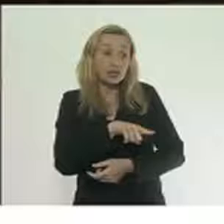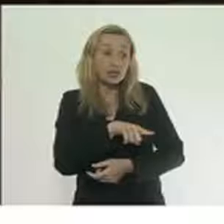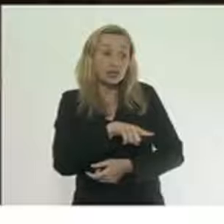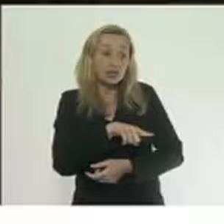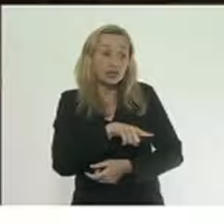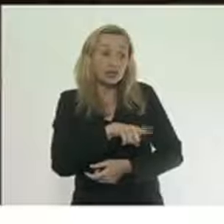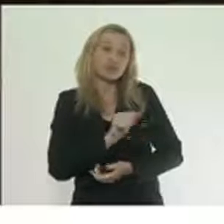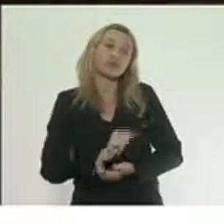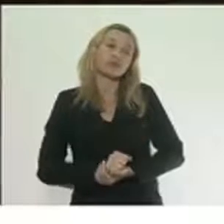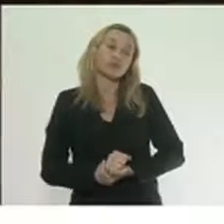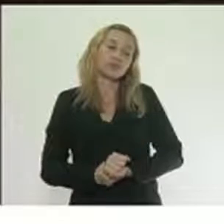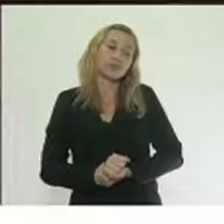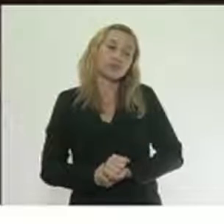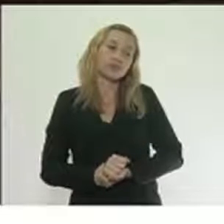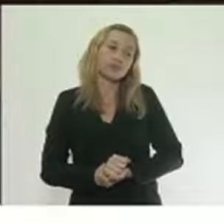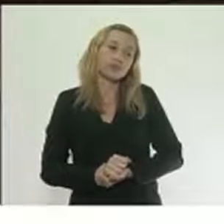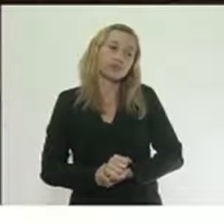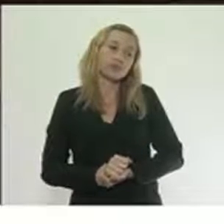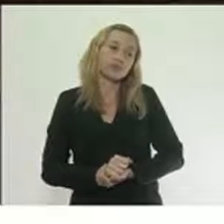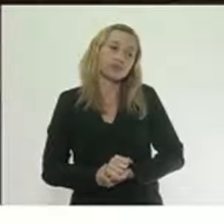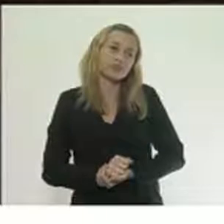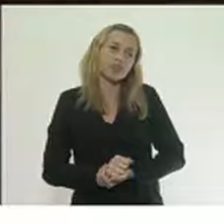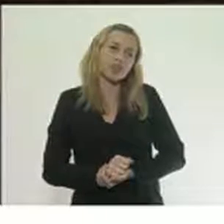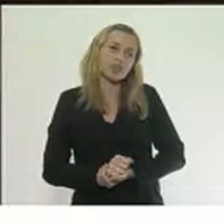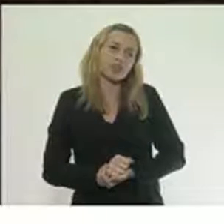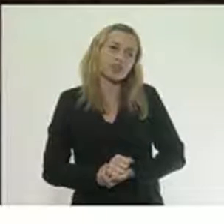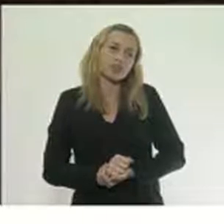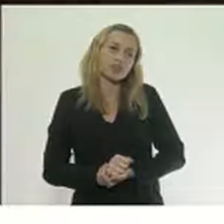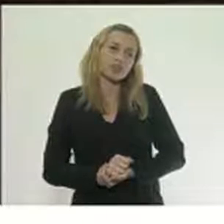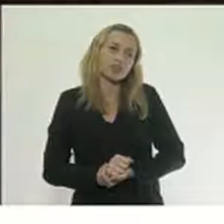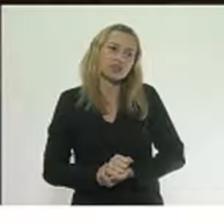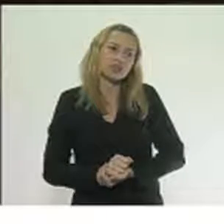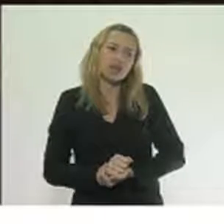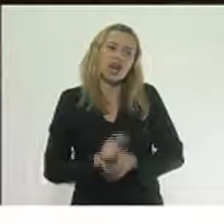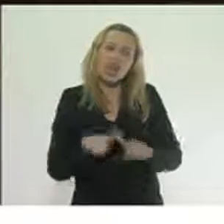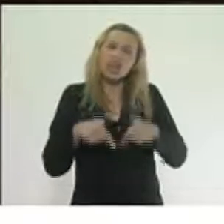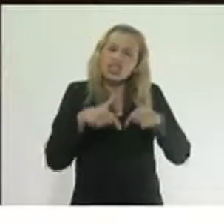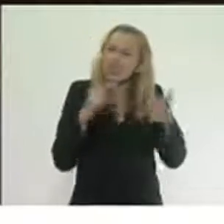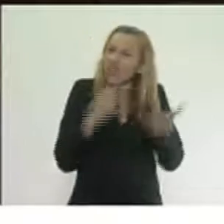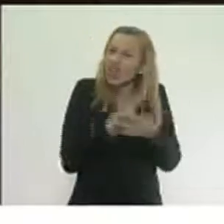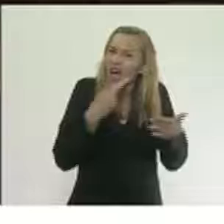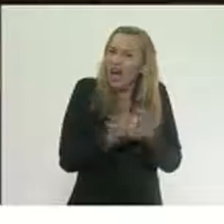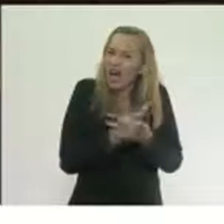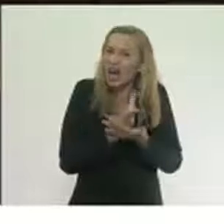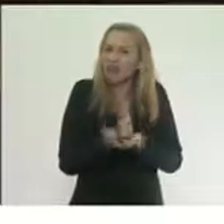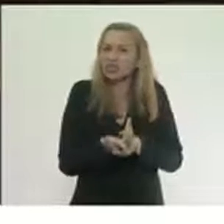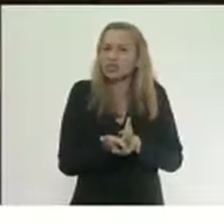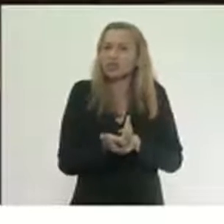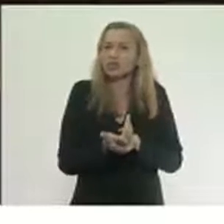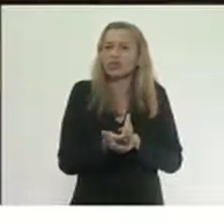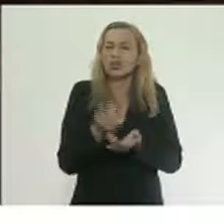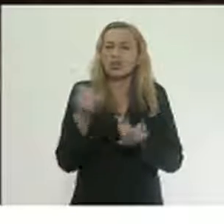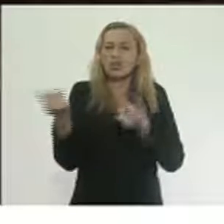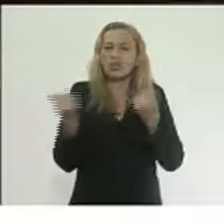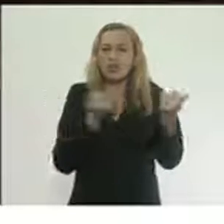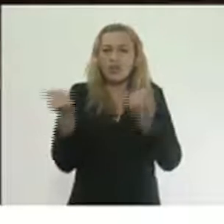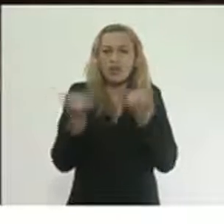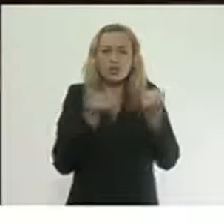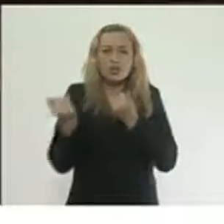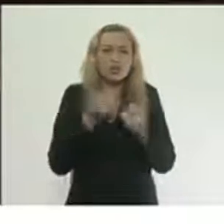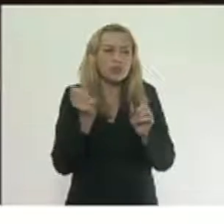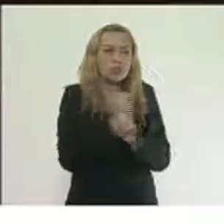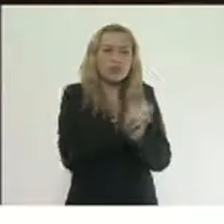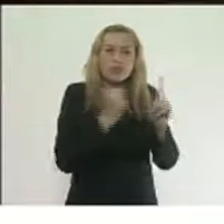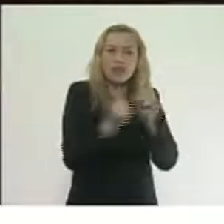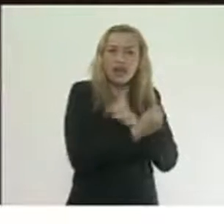o coro e de forma incorreta, passando informações para a